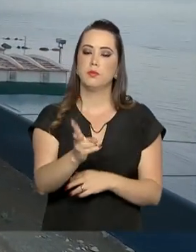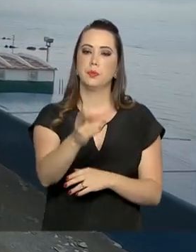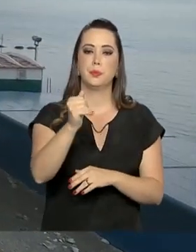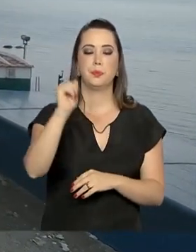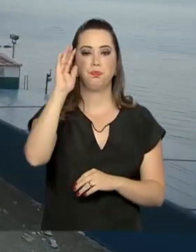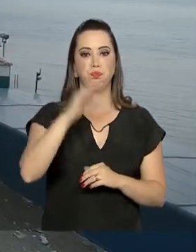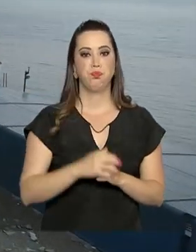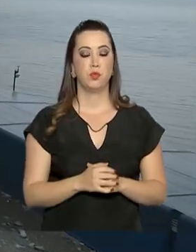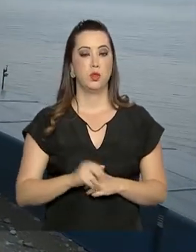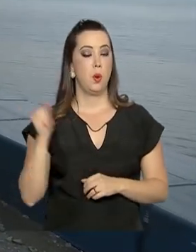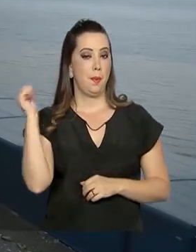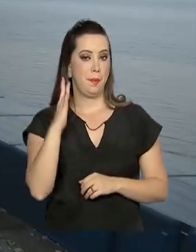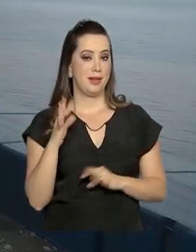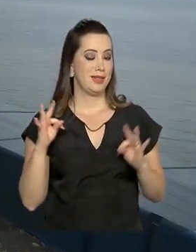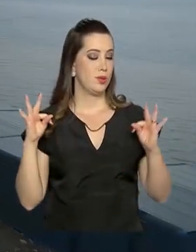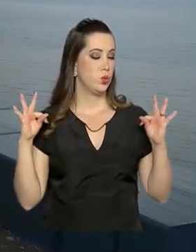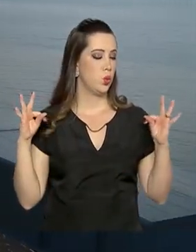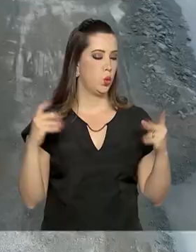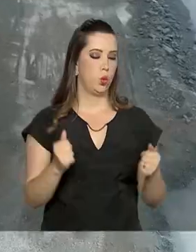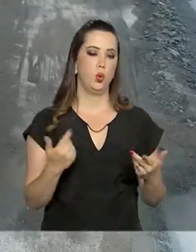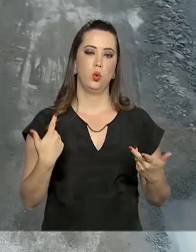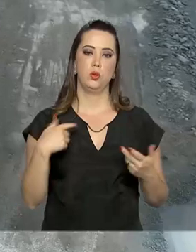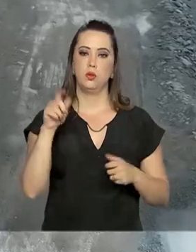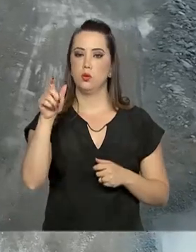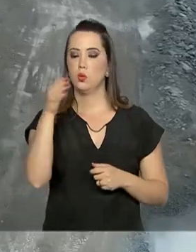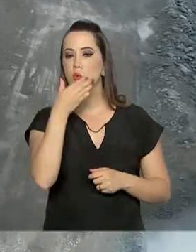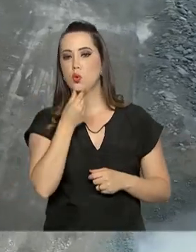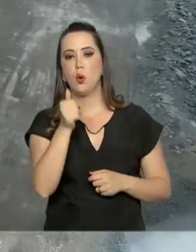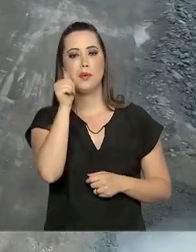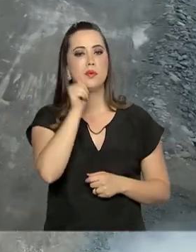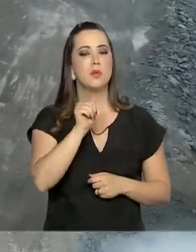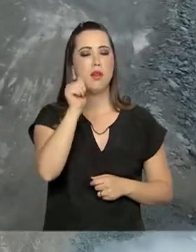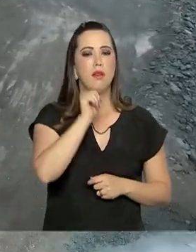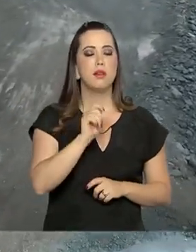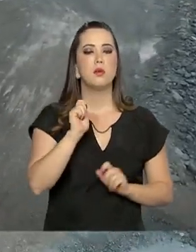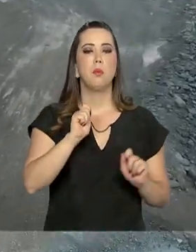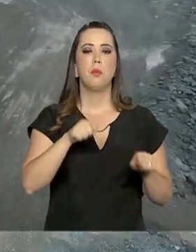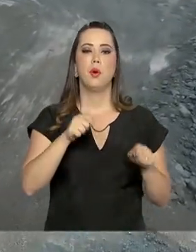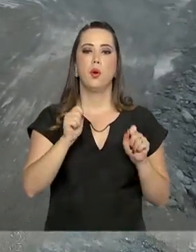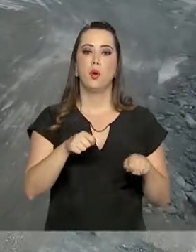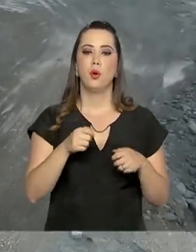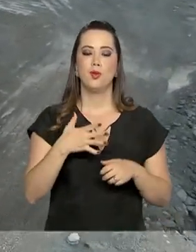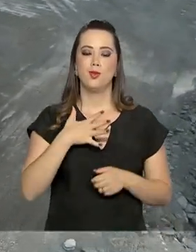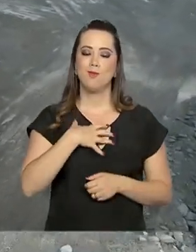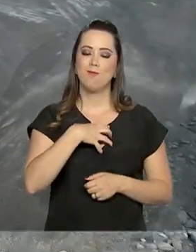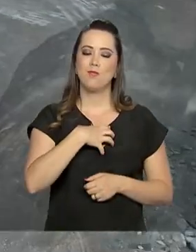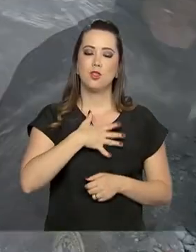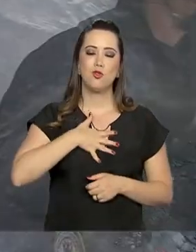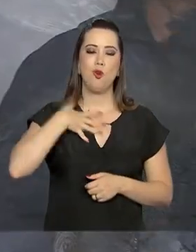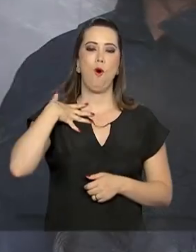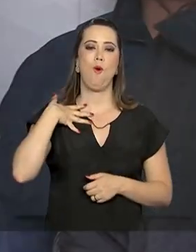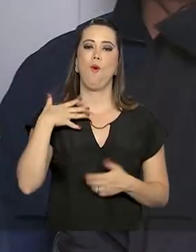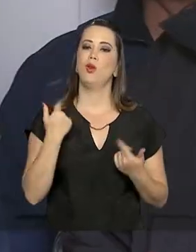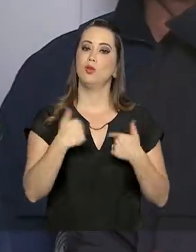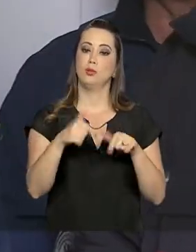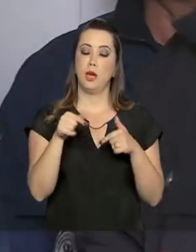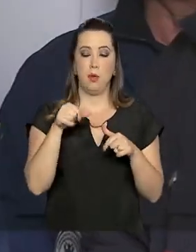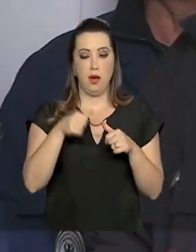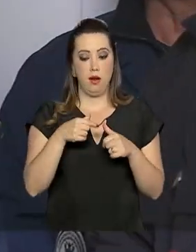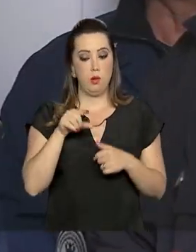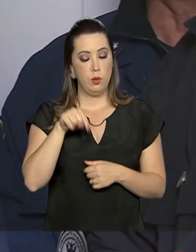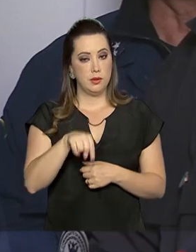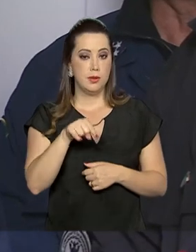mais. O Brasil e todos os brasileiros e os brasileiros podem ficar extremamente orgulhosos do trabalho que é desenvolvido aqui,